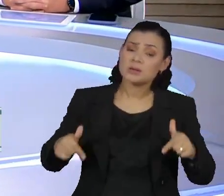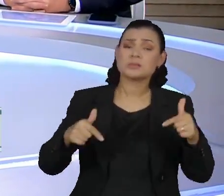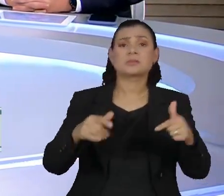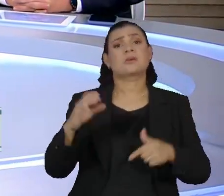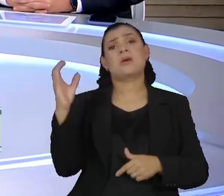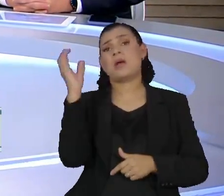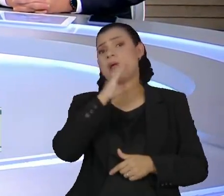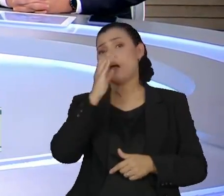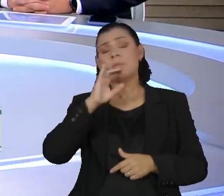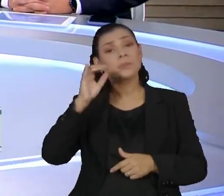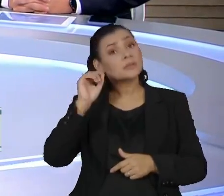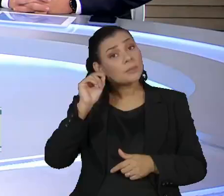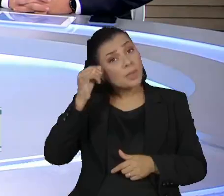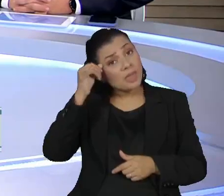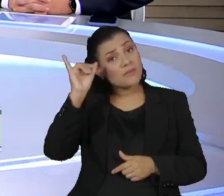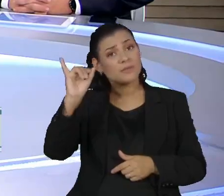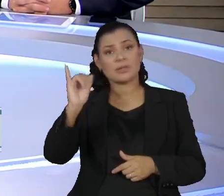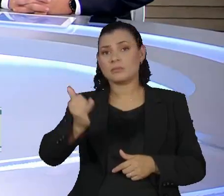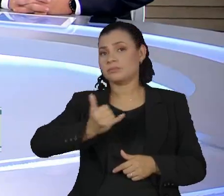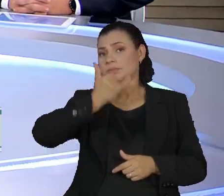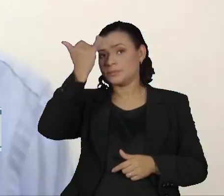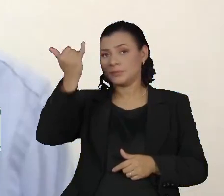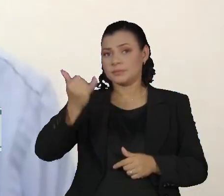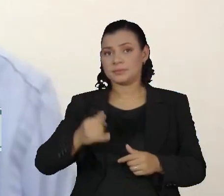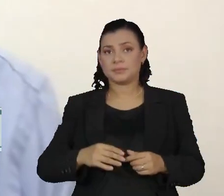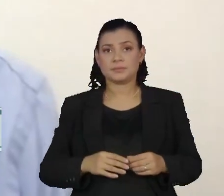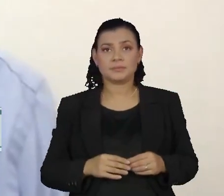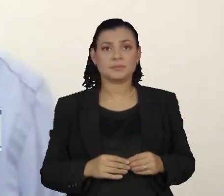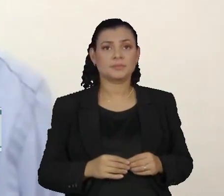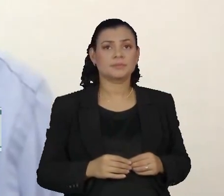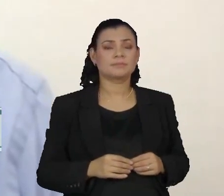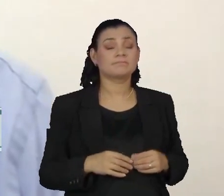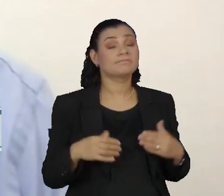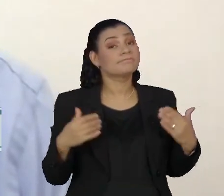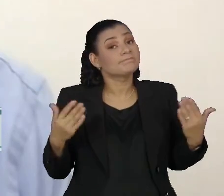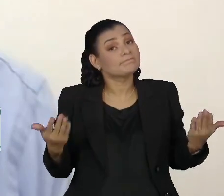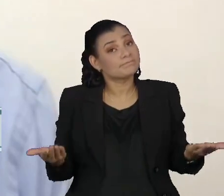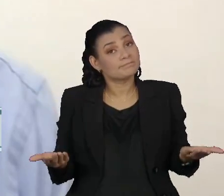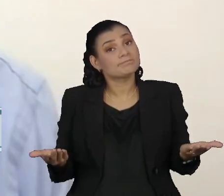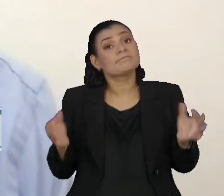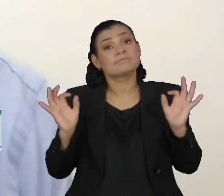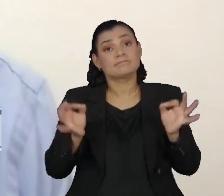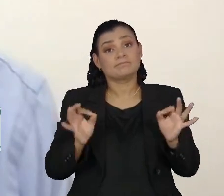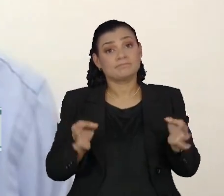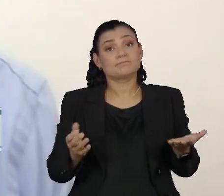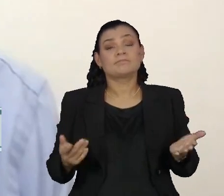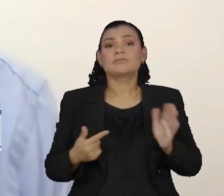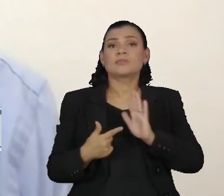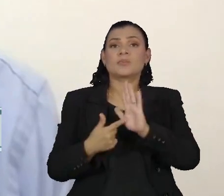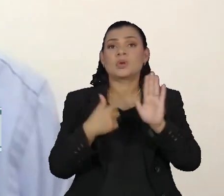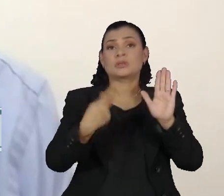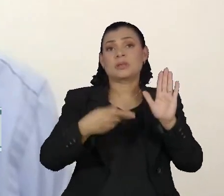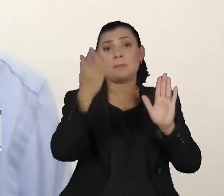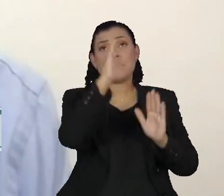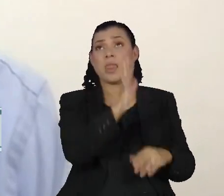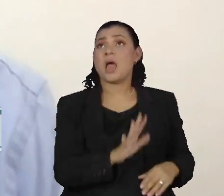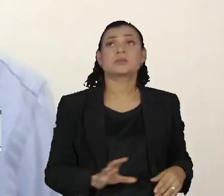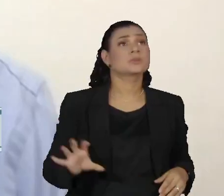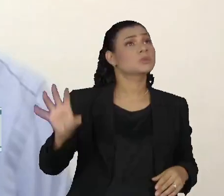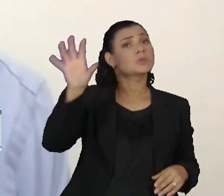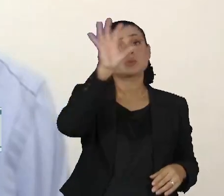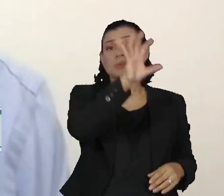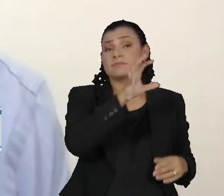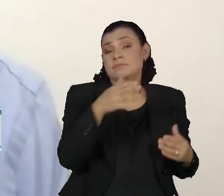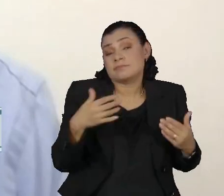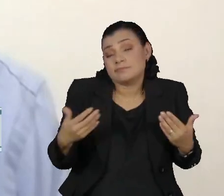forma preventiva para evitar o caos. Olha, essa vulnerabilidade se apresenta em todo o país. Na